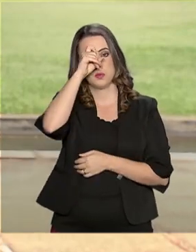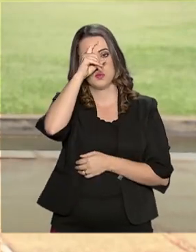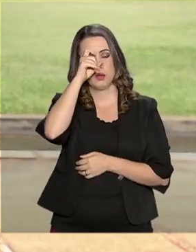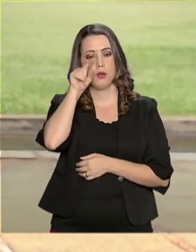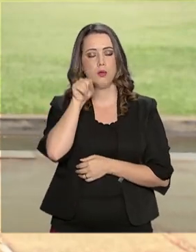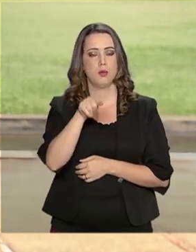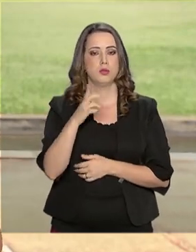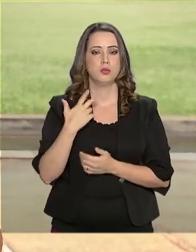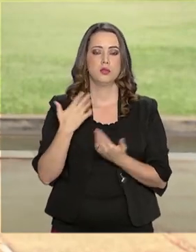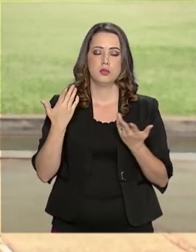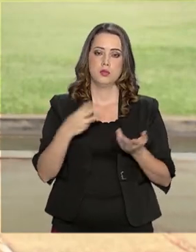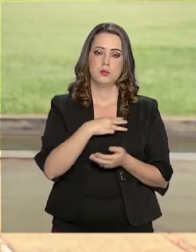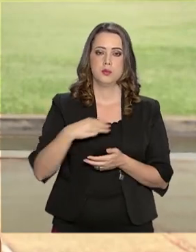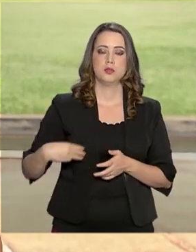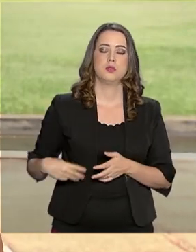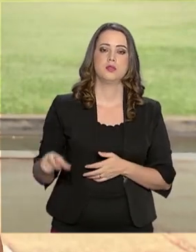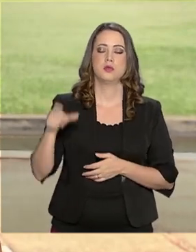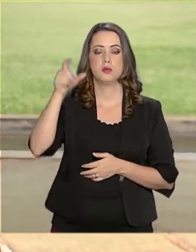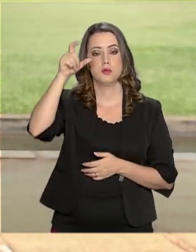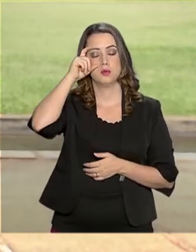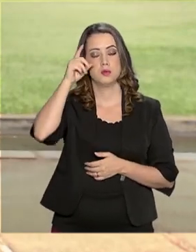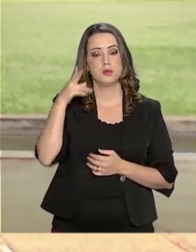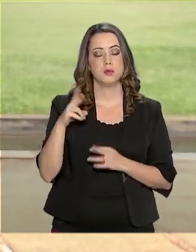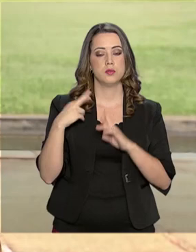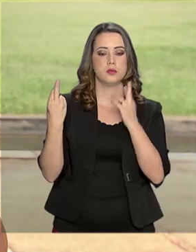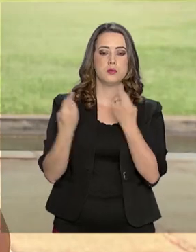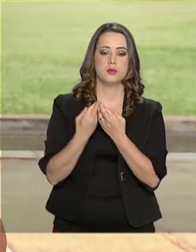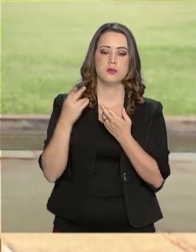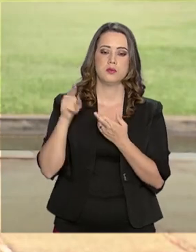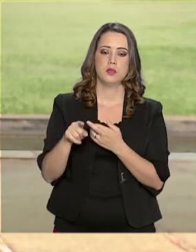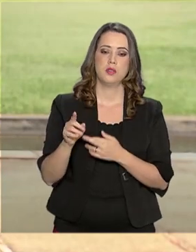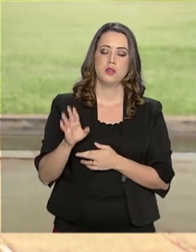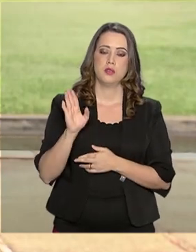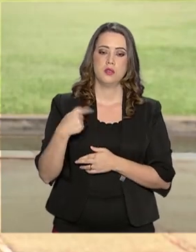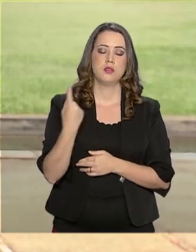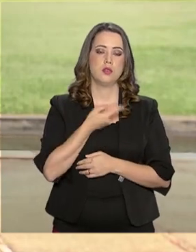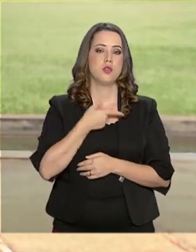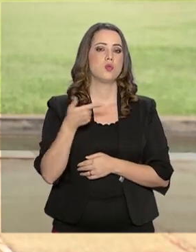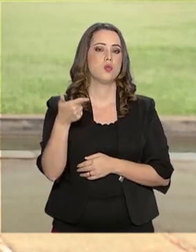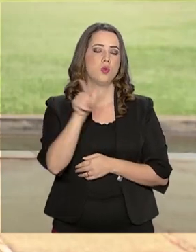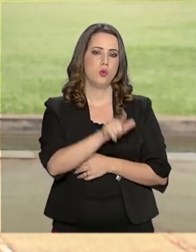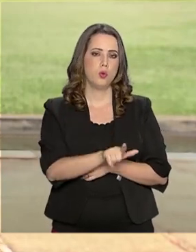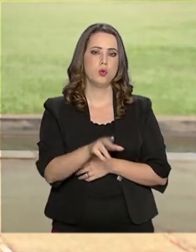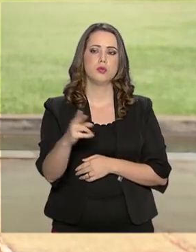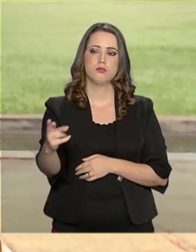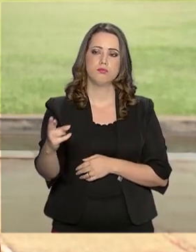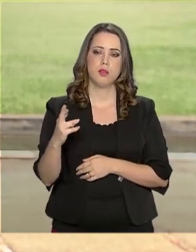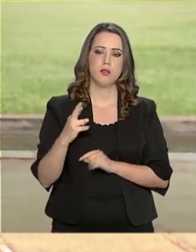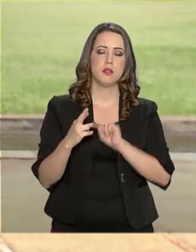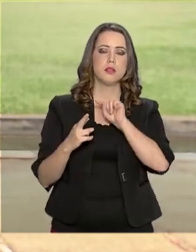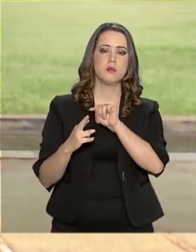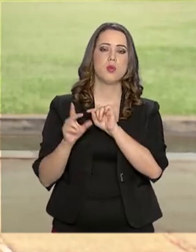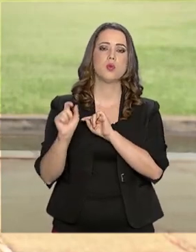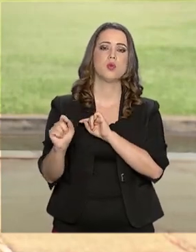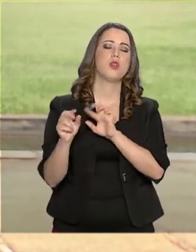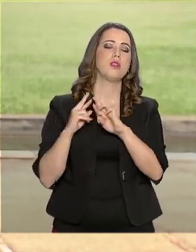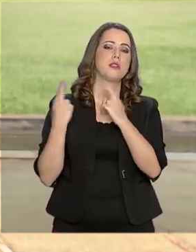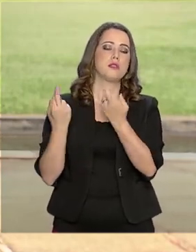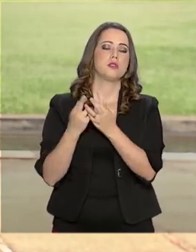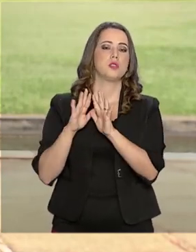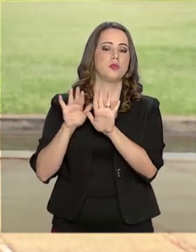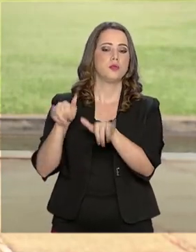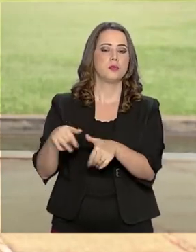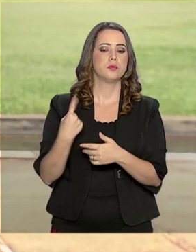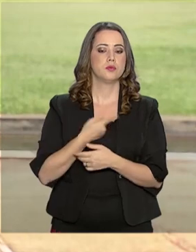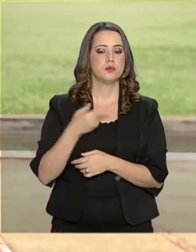aqui é nesse encontro nessa reunião com jair bolsonaro e assim que nós tivermos um resultado dessa reunião assim que ela terminar